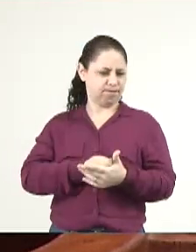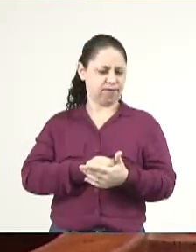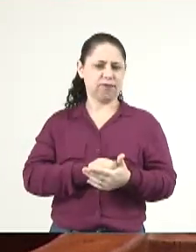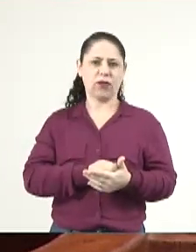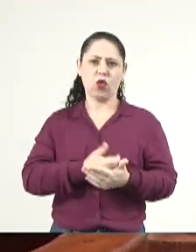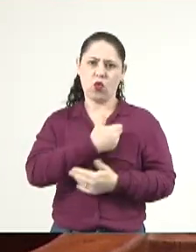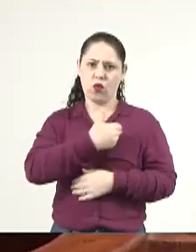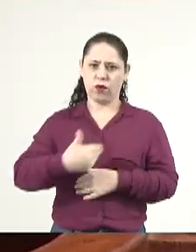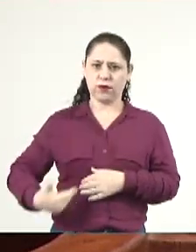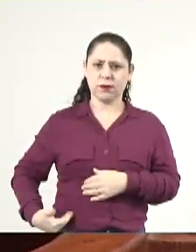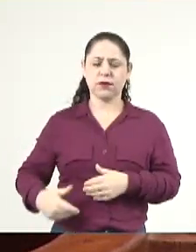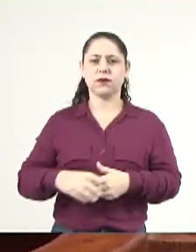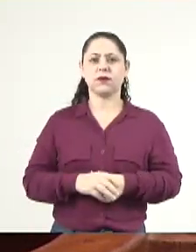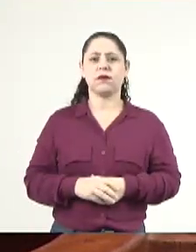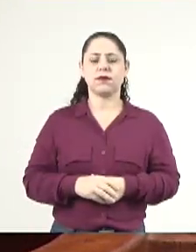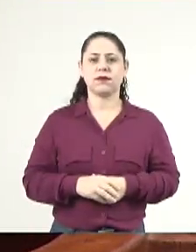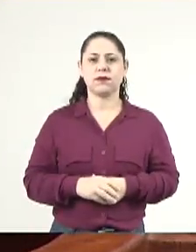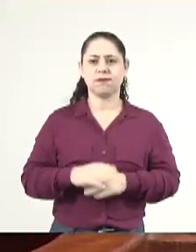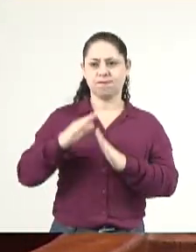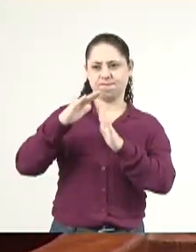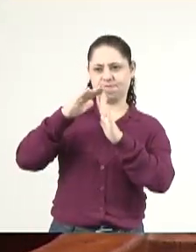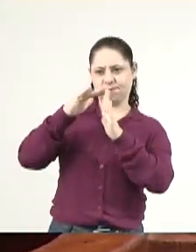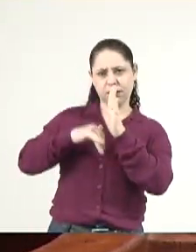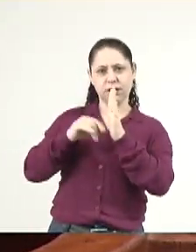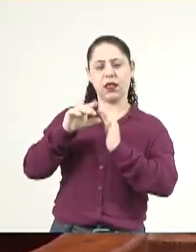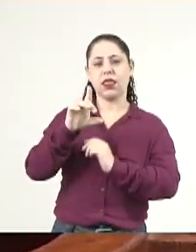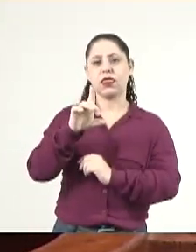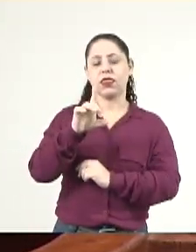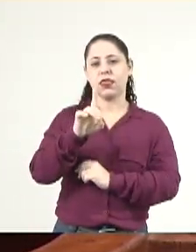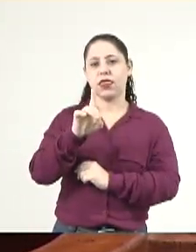governo déficit zero,